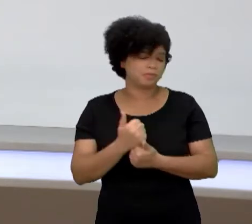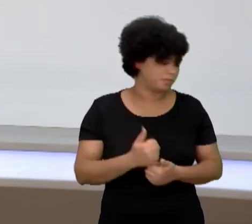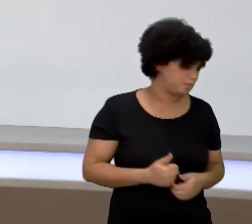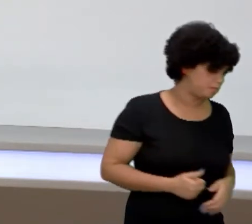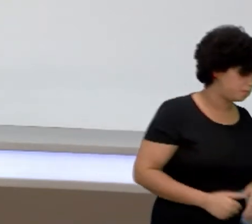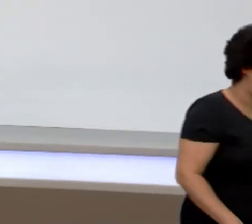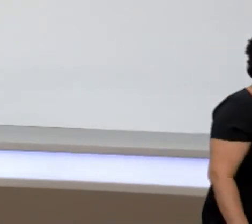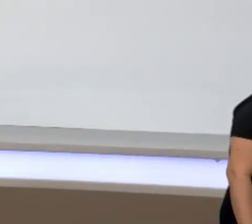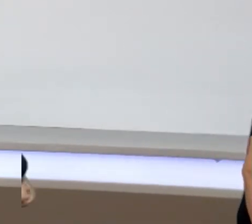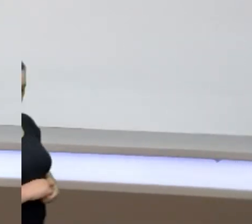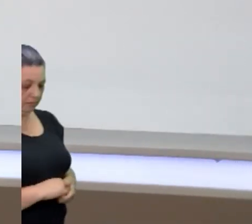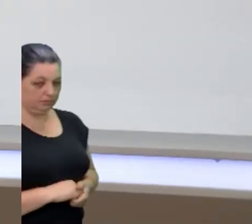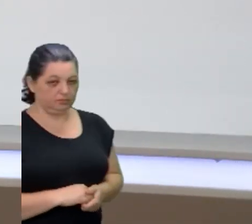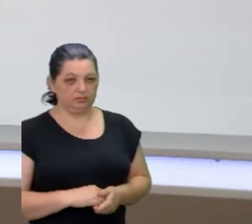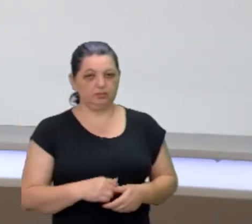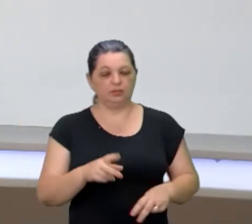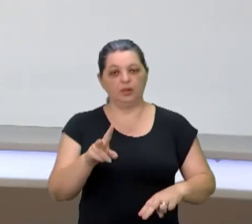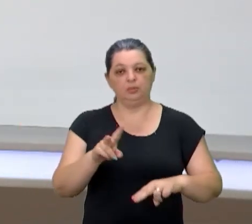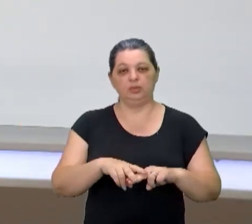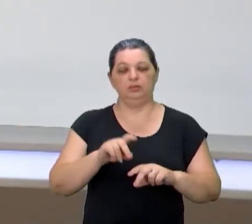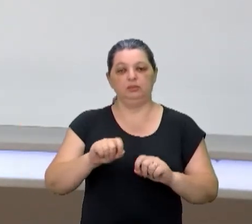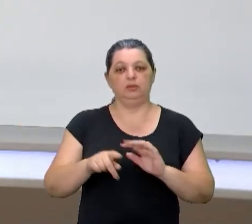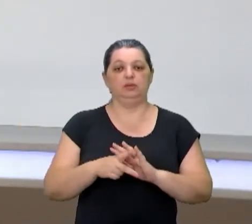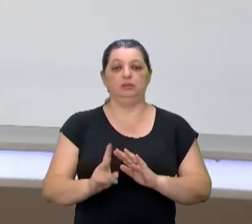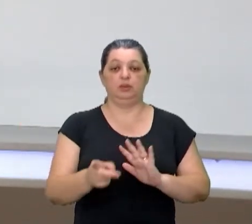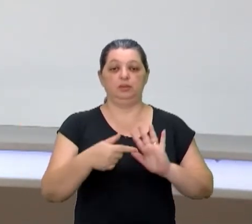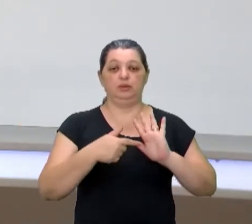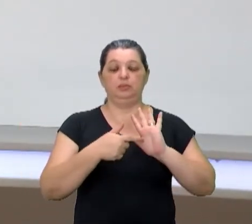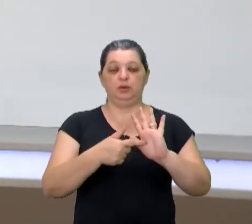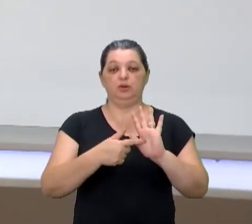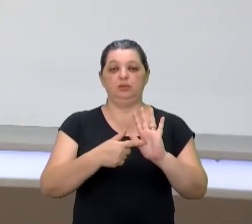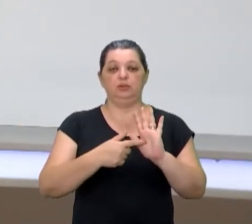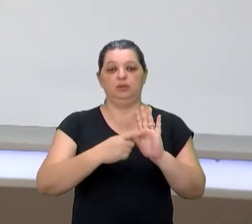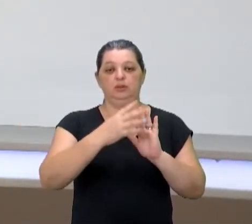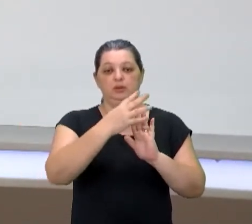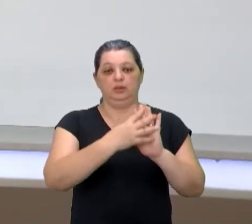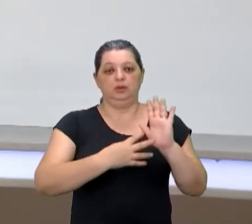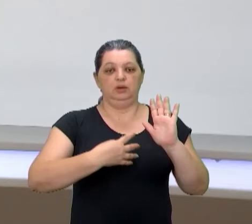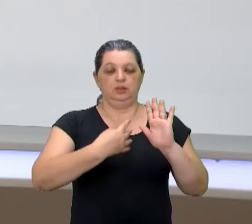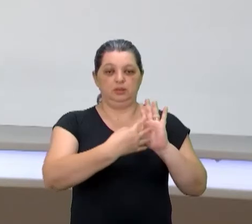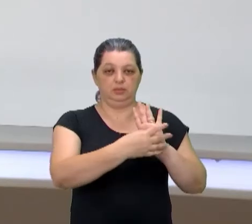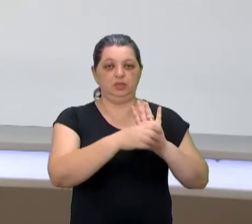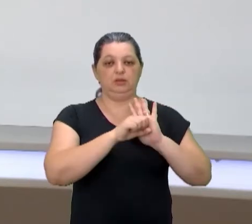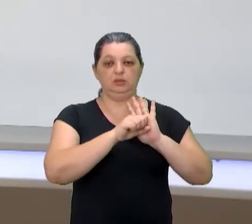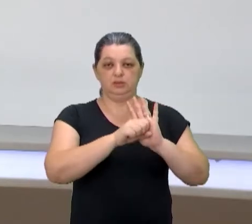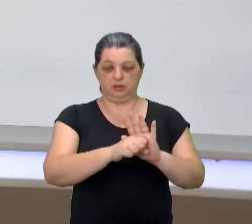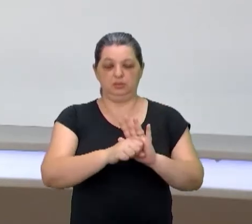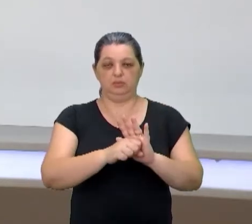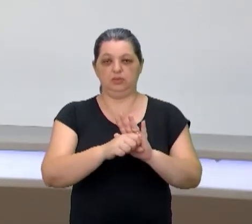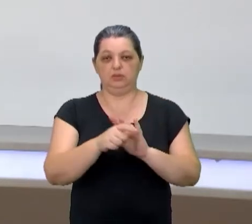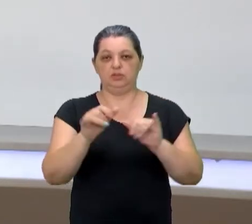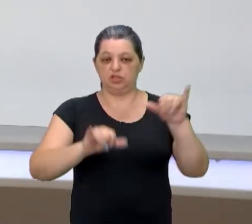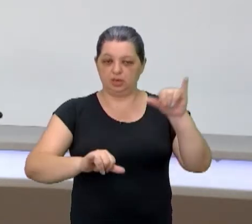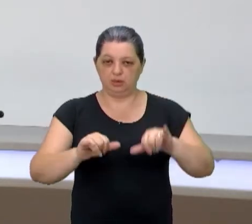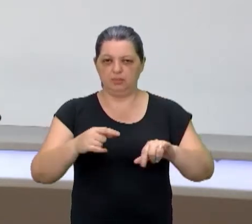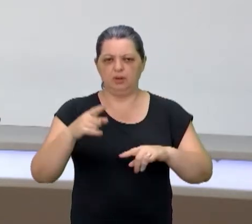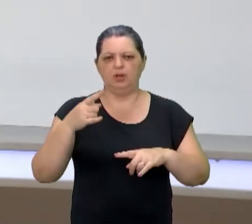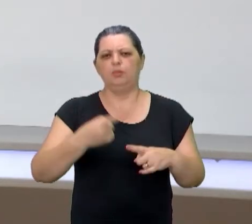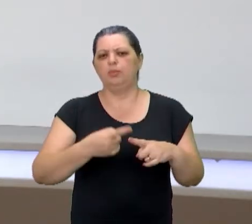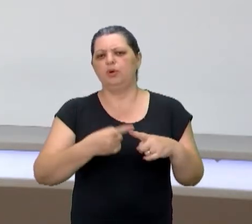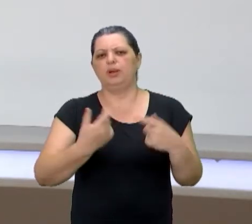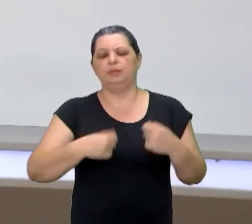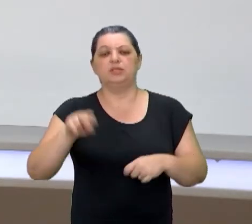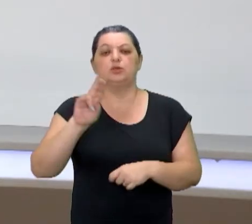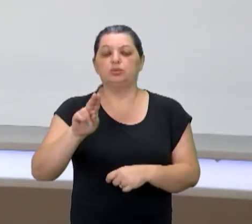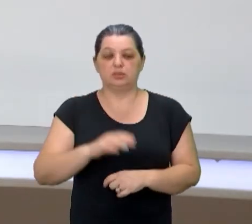por isso que a gente sempre traz para vocês a tabela periódica e as informações, né, para vocês entenderem por que eu tenho que usar a tabela periódica,